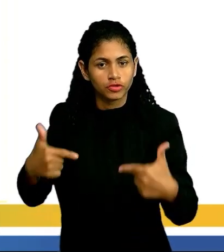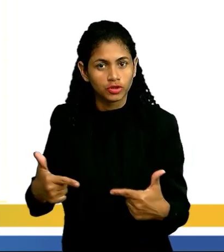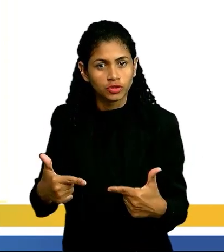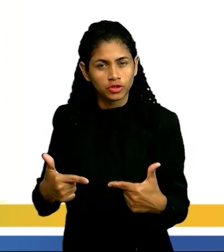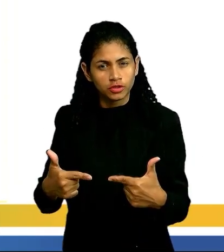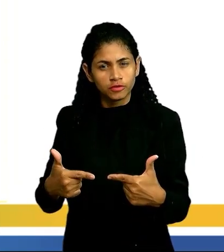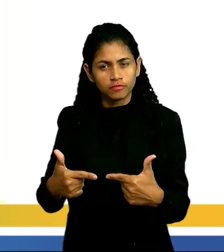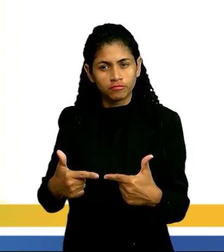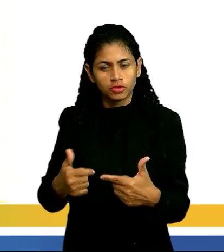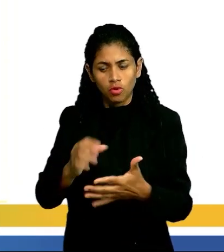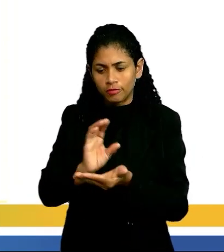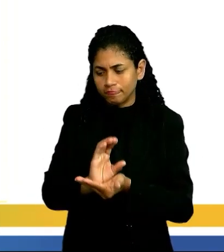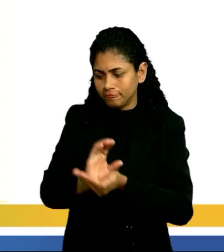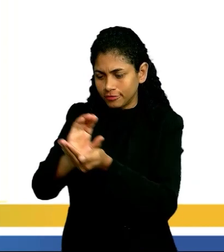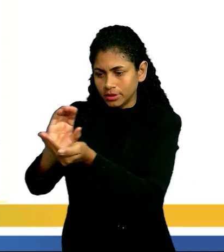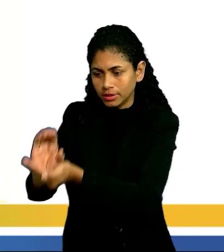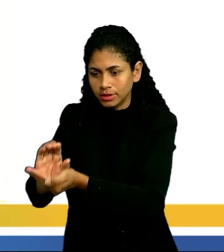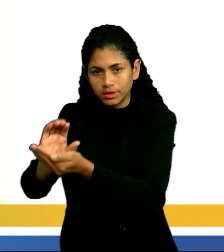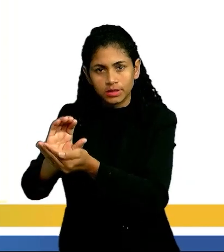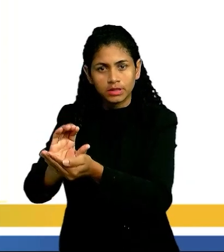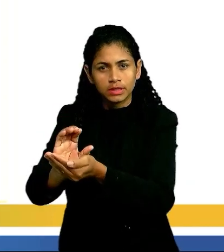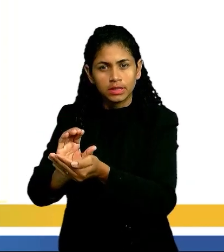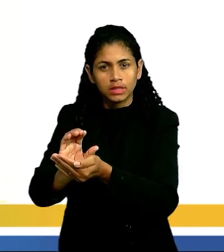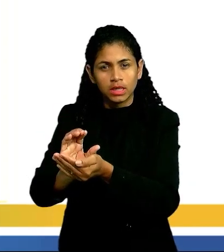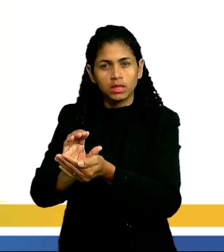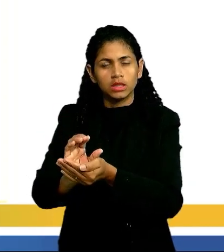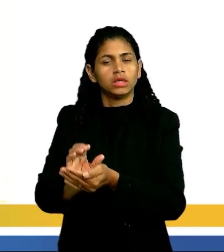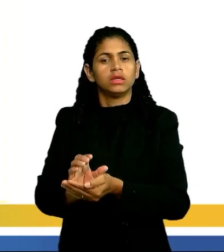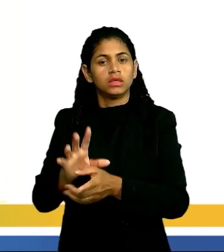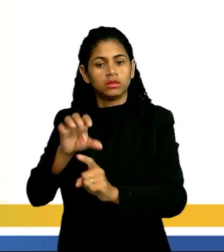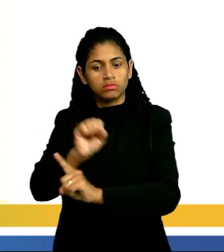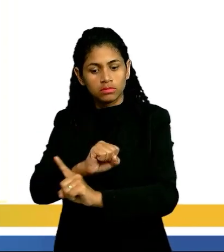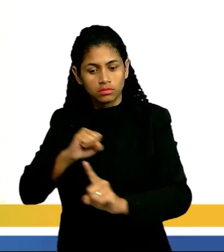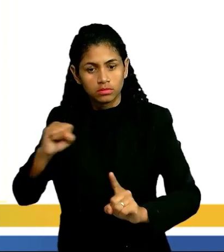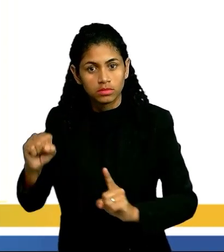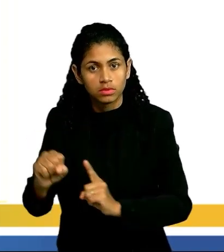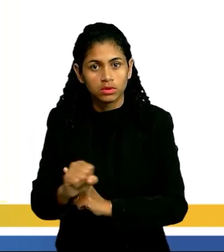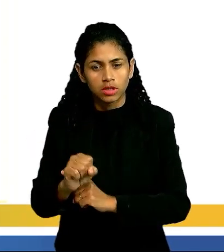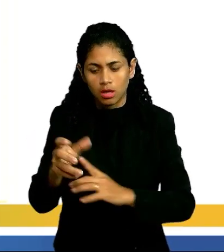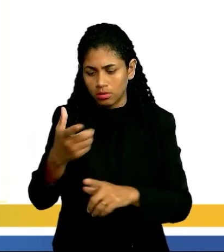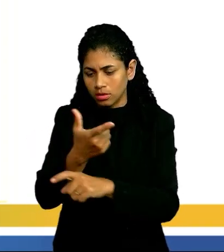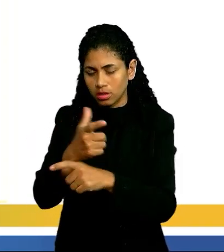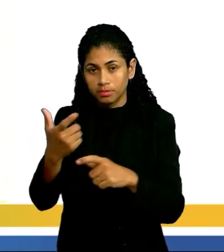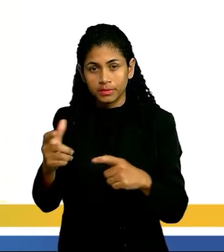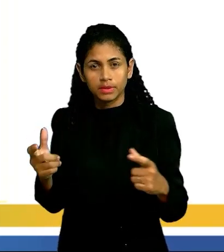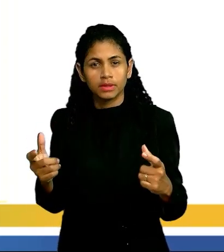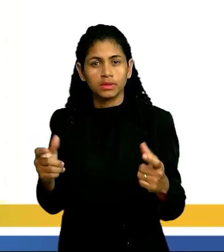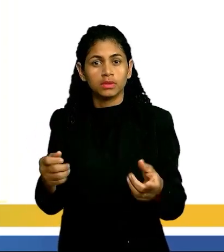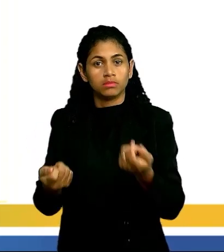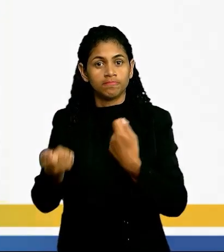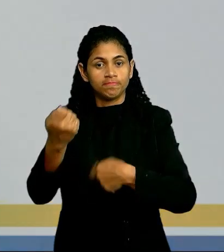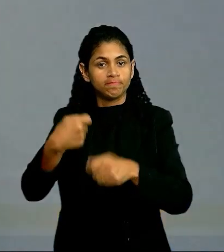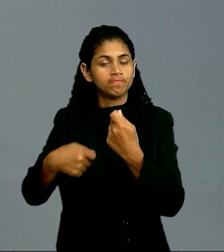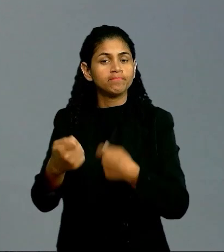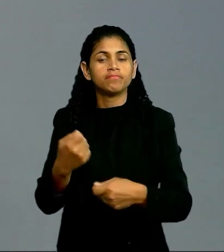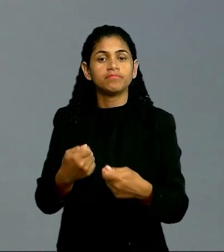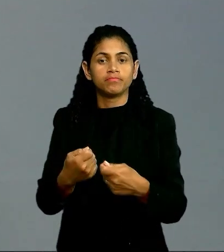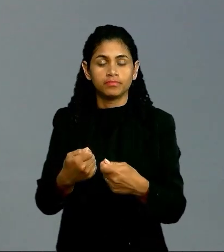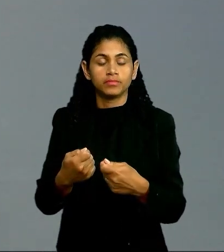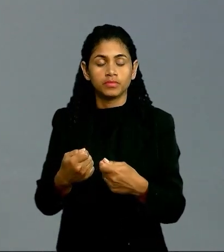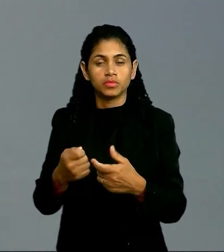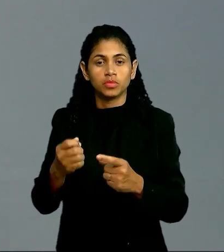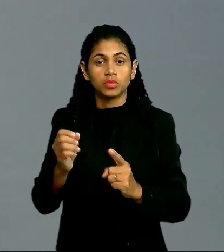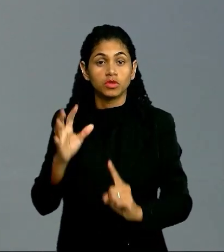na sociedade, né? Ele vai tentar ampliar a economia para que ela se torne